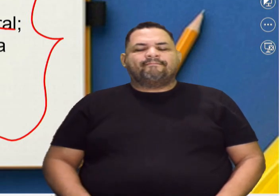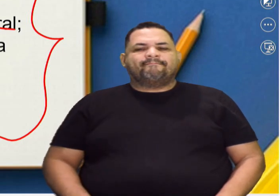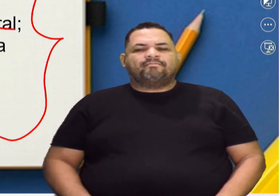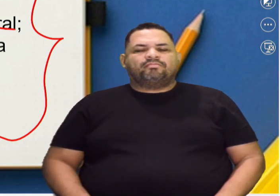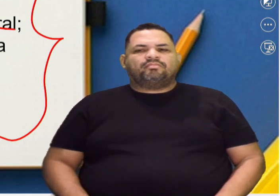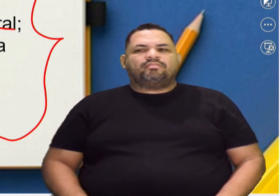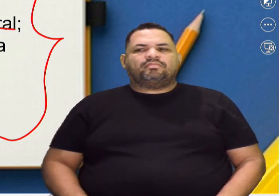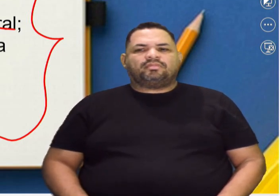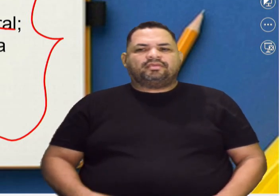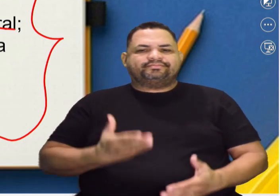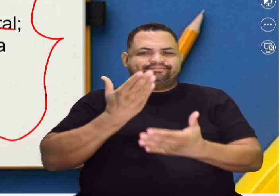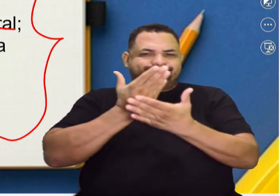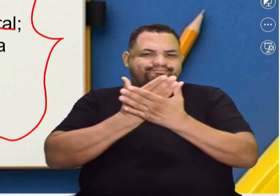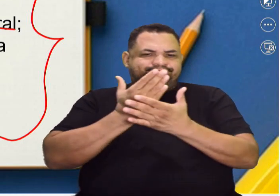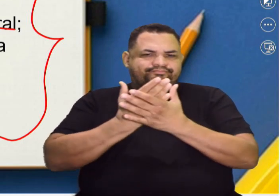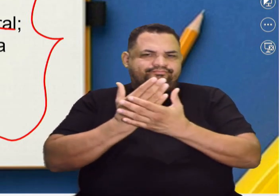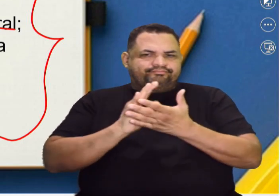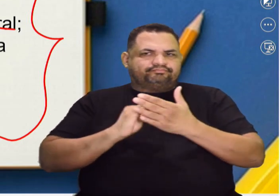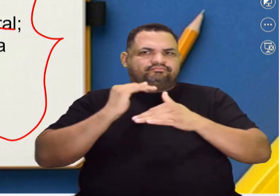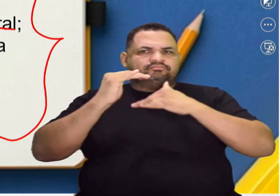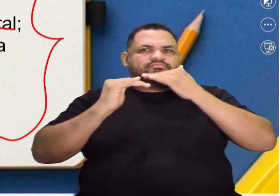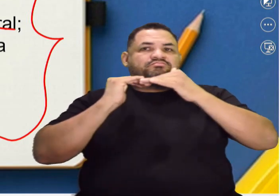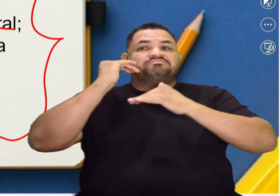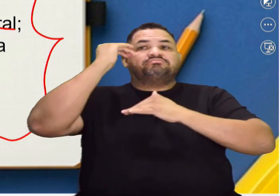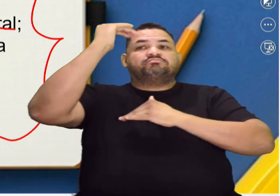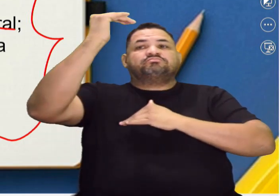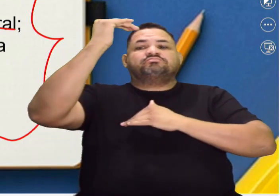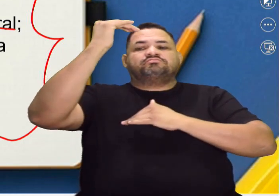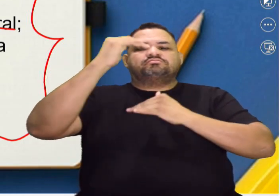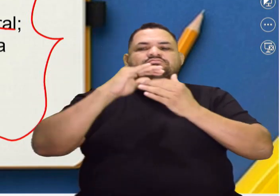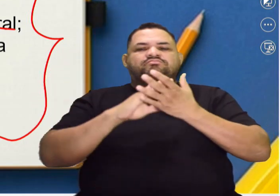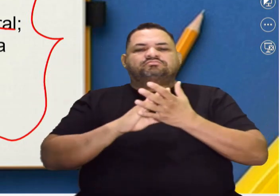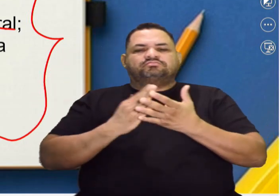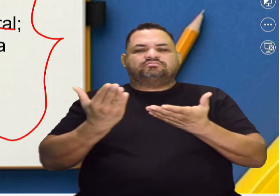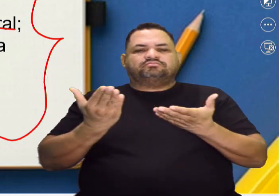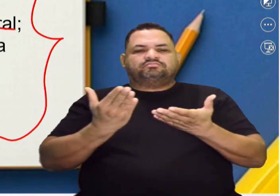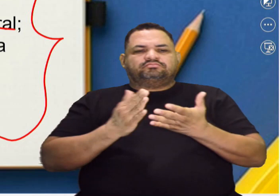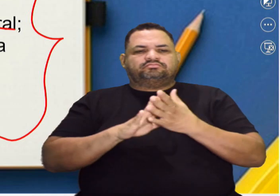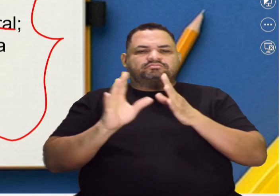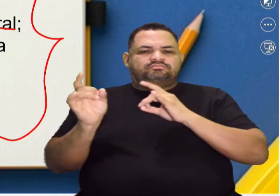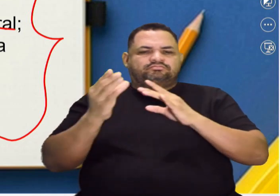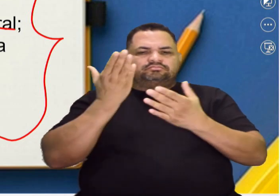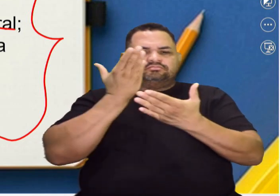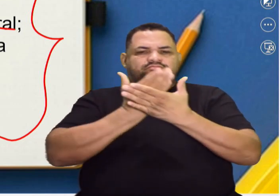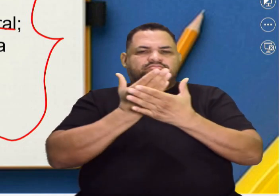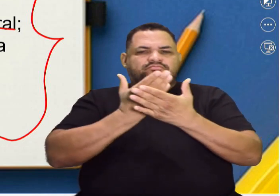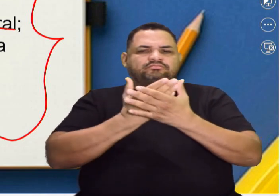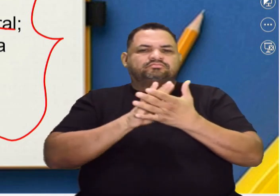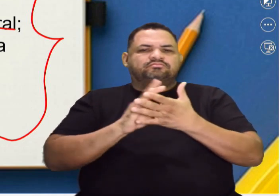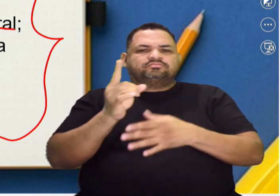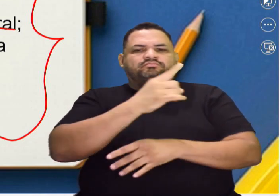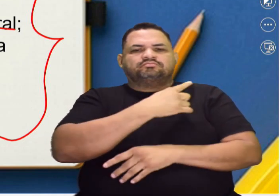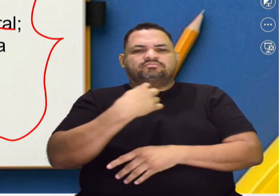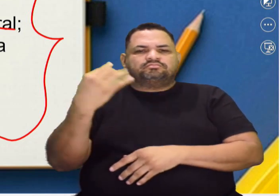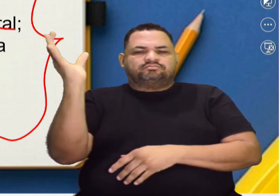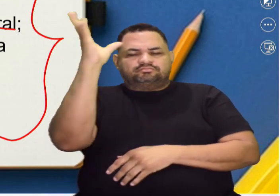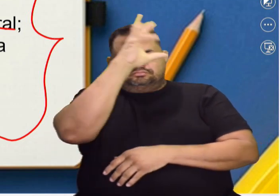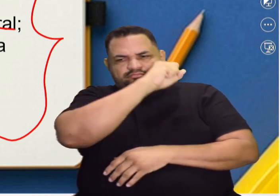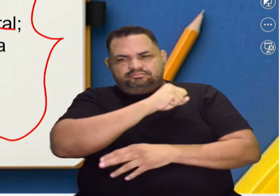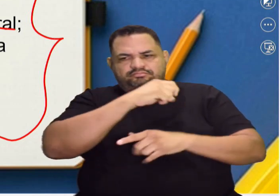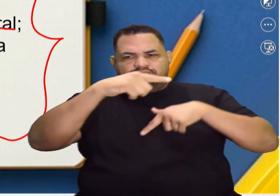debruçar, né? Vamos ir além a cada passo, né? Nesse caminhar aqui em cada aula, para a gente aprender,